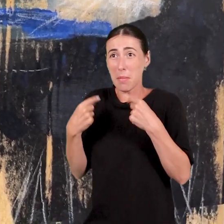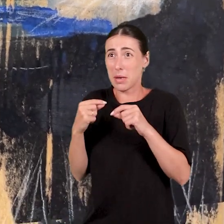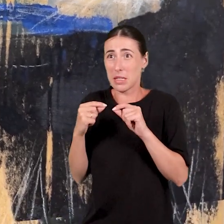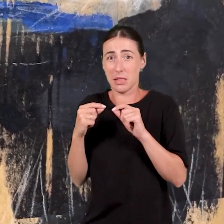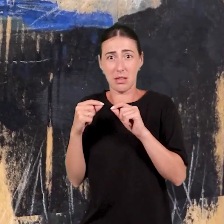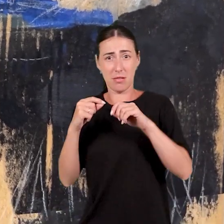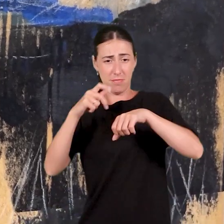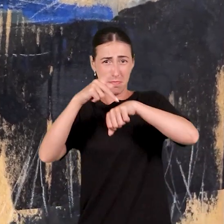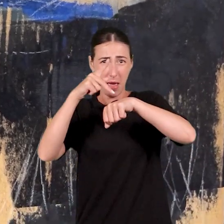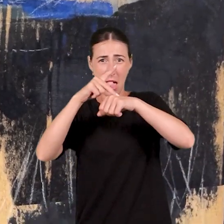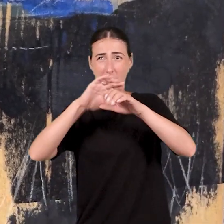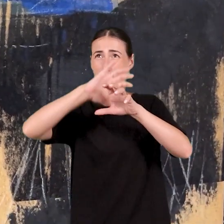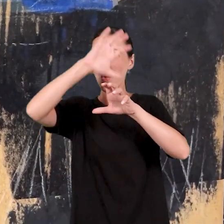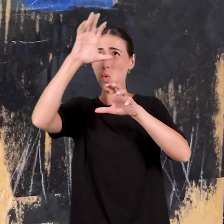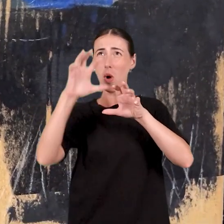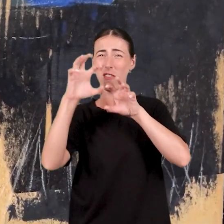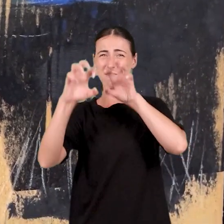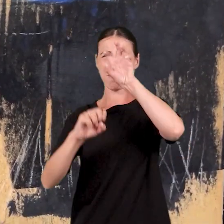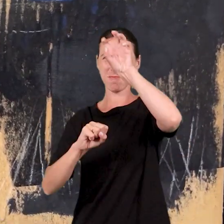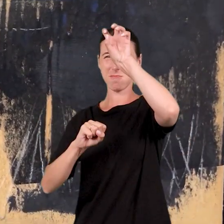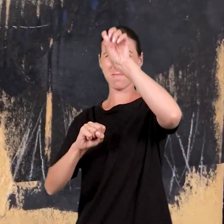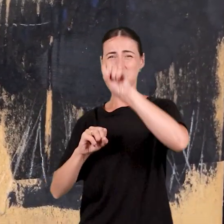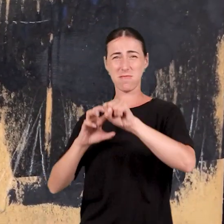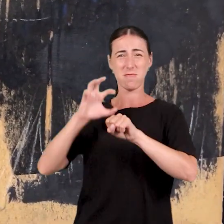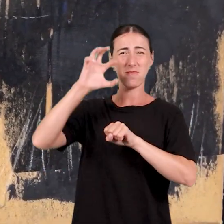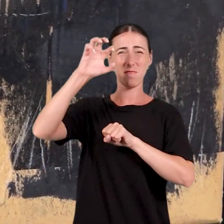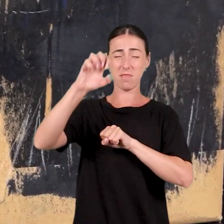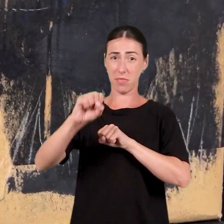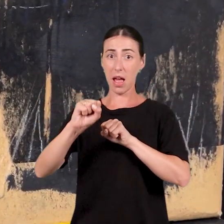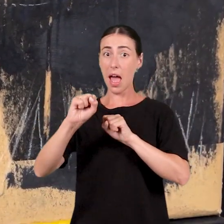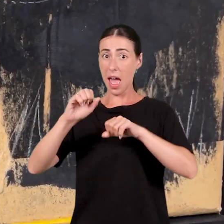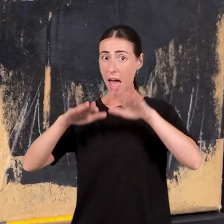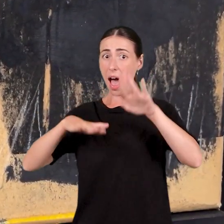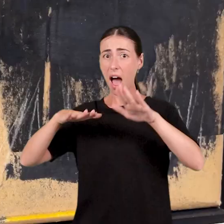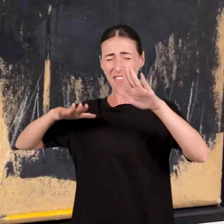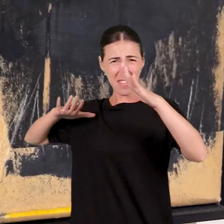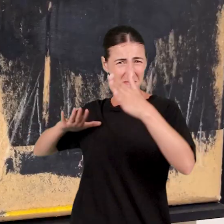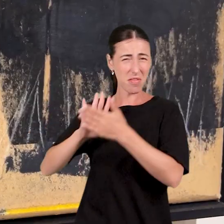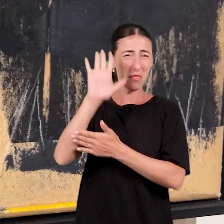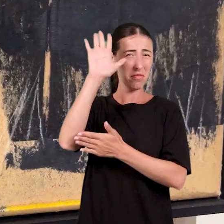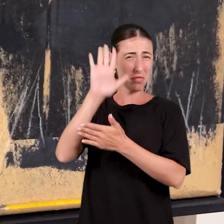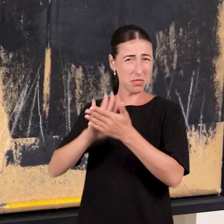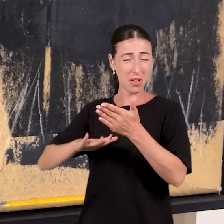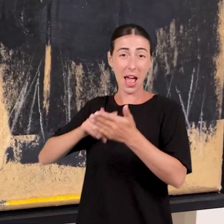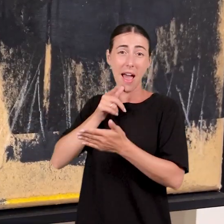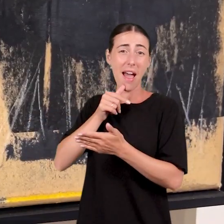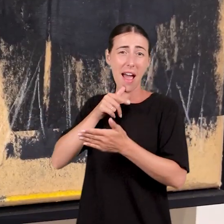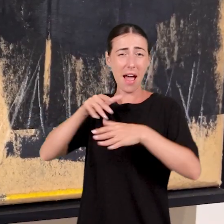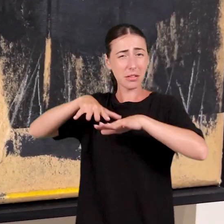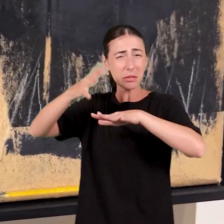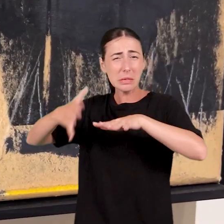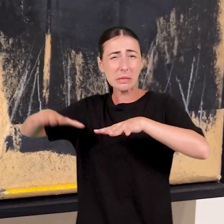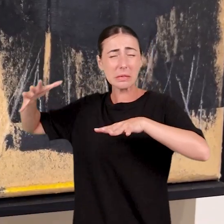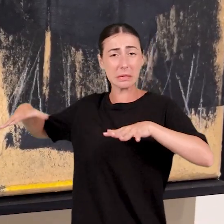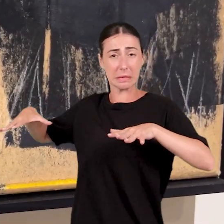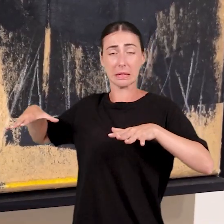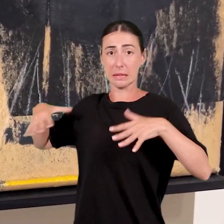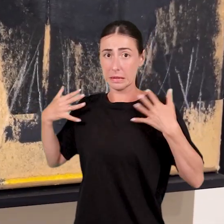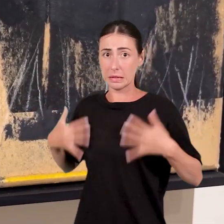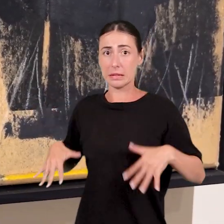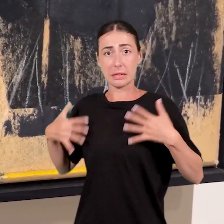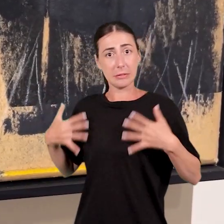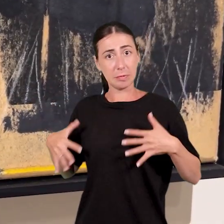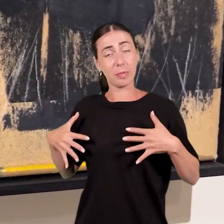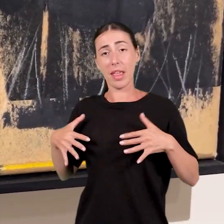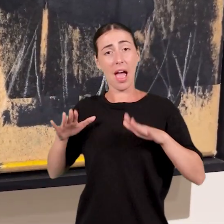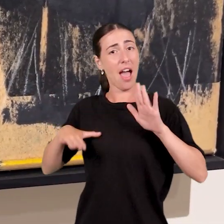altíssimo risco, escalam as rochas molhadas, enfrentam ondas violentas, correntes traiçoeiras e muitas vezes não